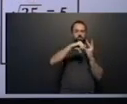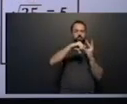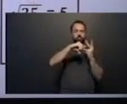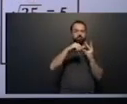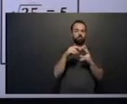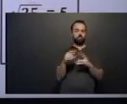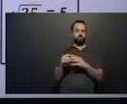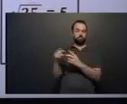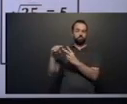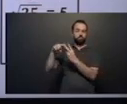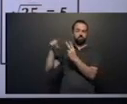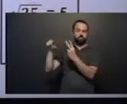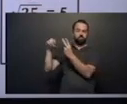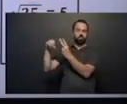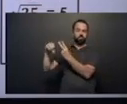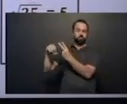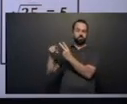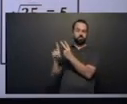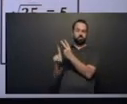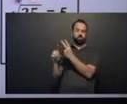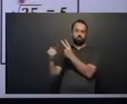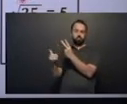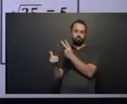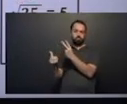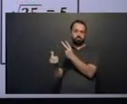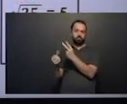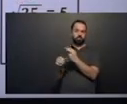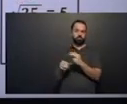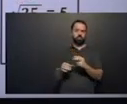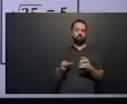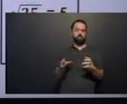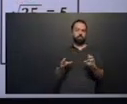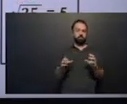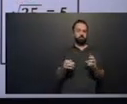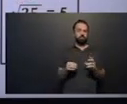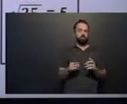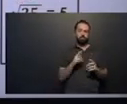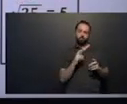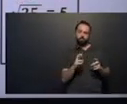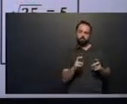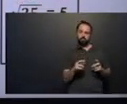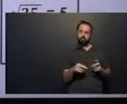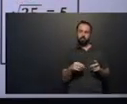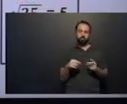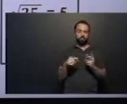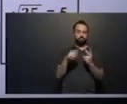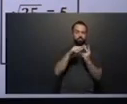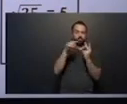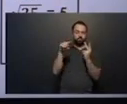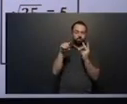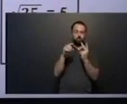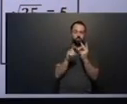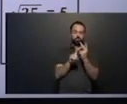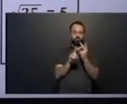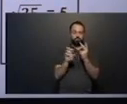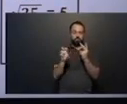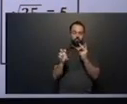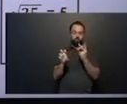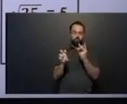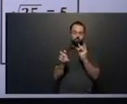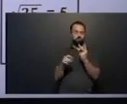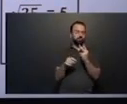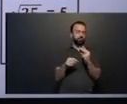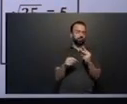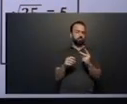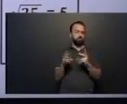com certeza que a raiz quadrada de 15 é um número entre 3 e 4. Bem mais perto do 4 do